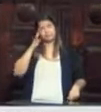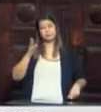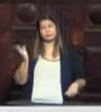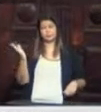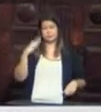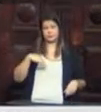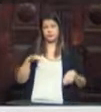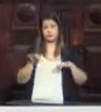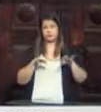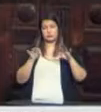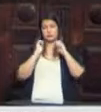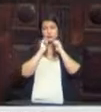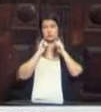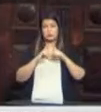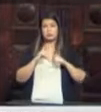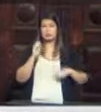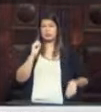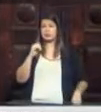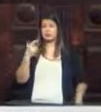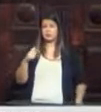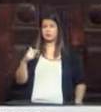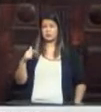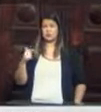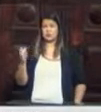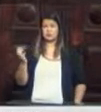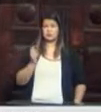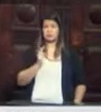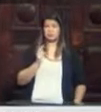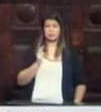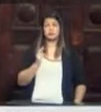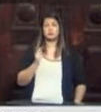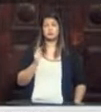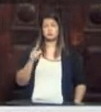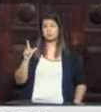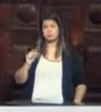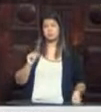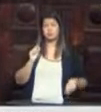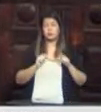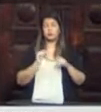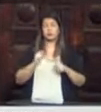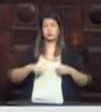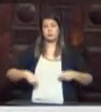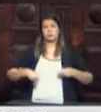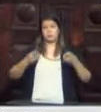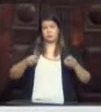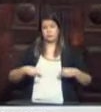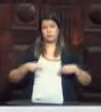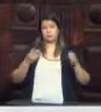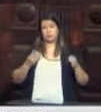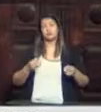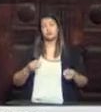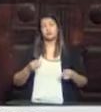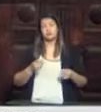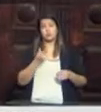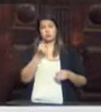um relatório mínimo do que foi utilizado de recurso para essa questão